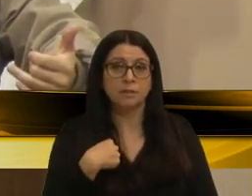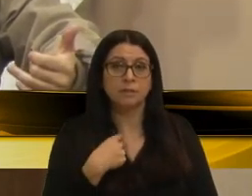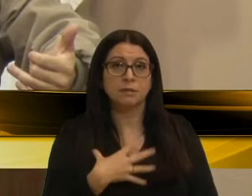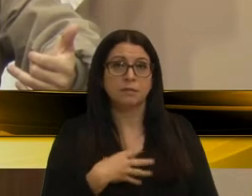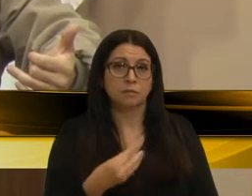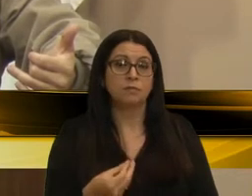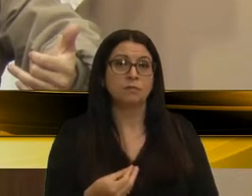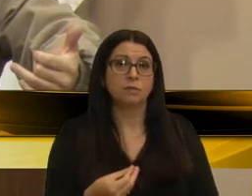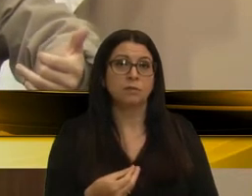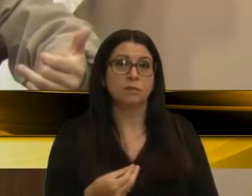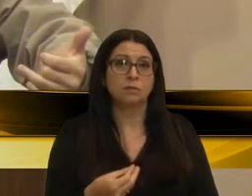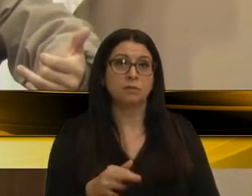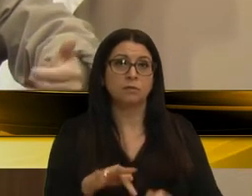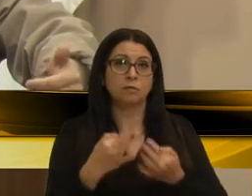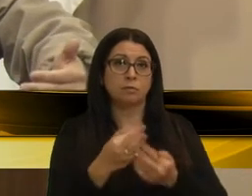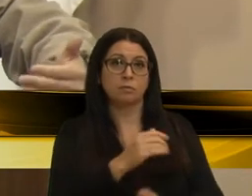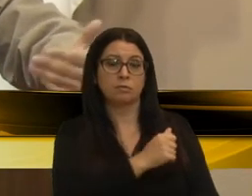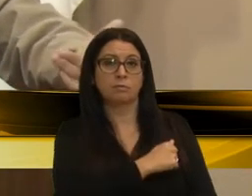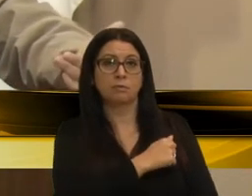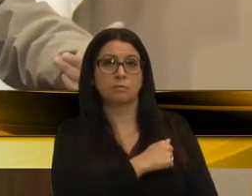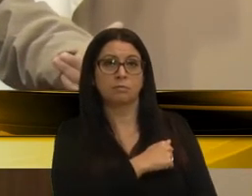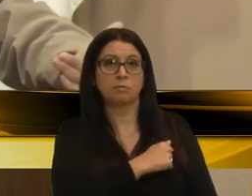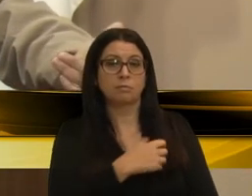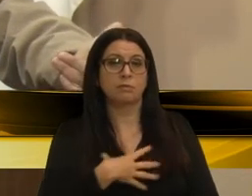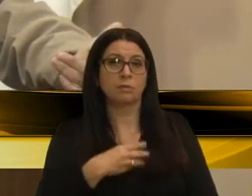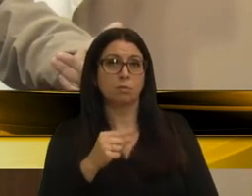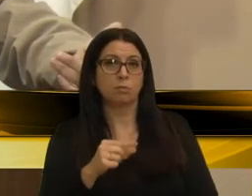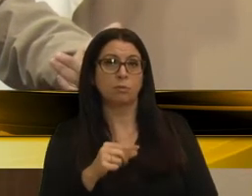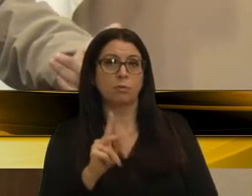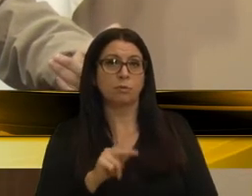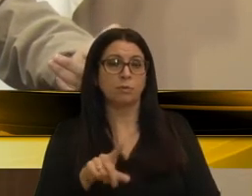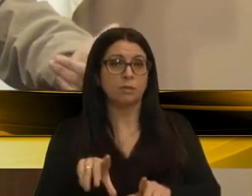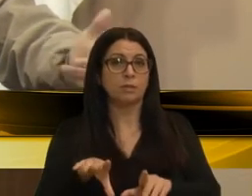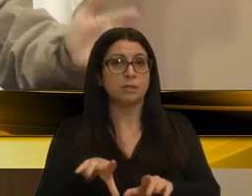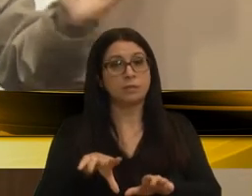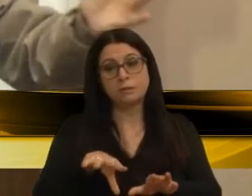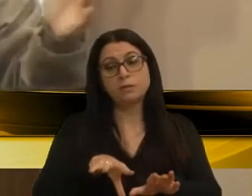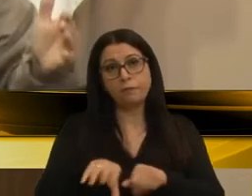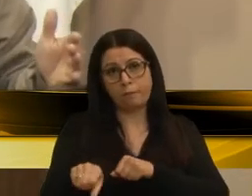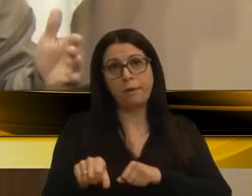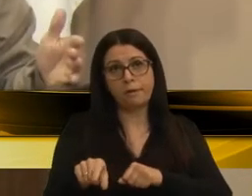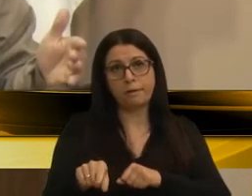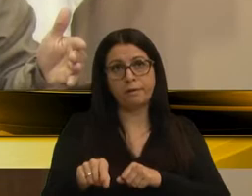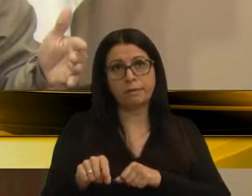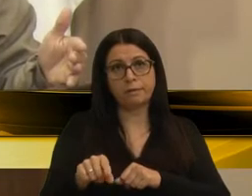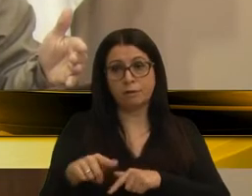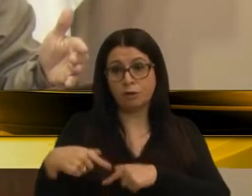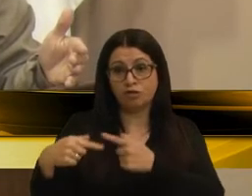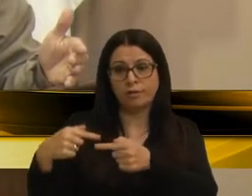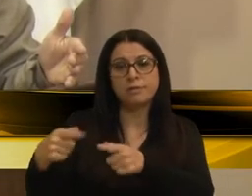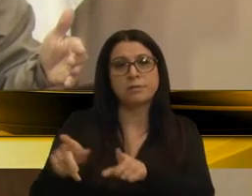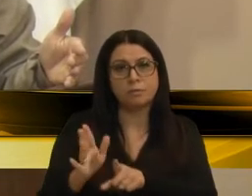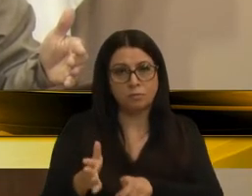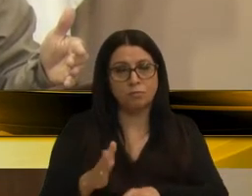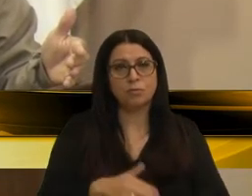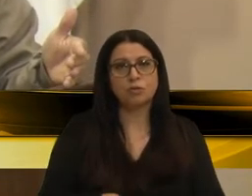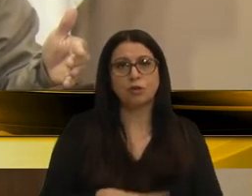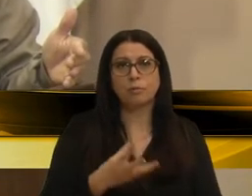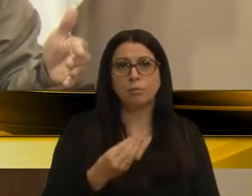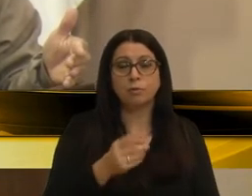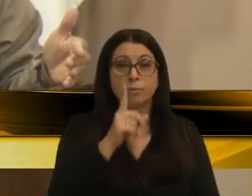eu sou filho de uma família humilde, e da minha família poucos tiveram diploma. E na nossa geração, hoje,